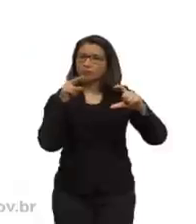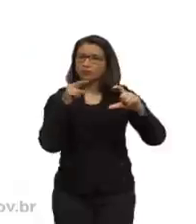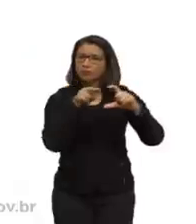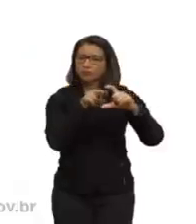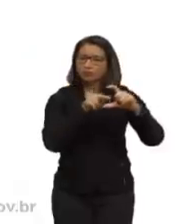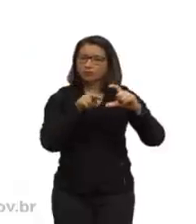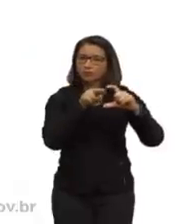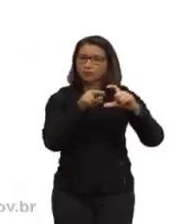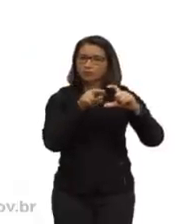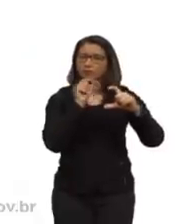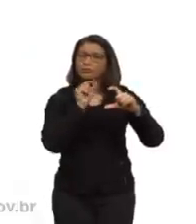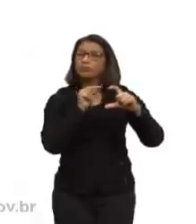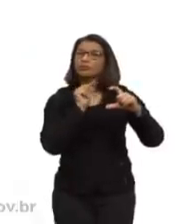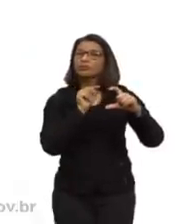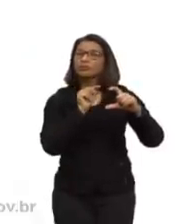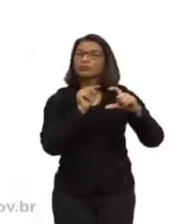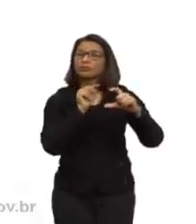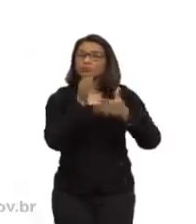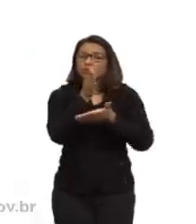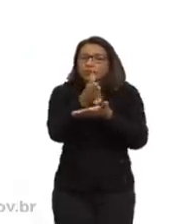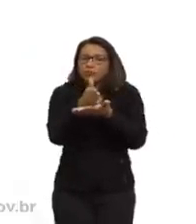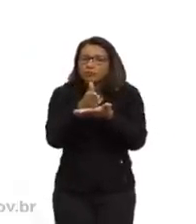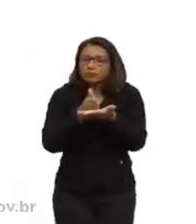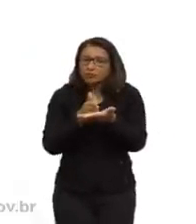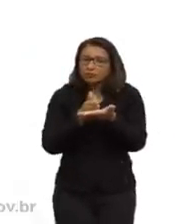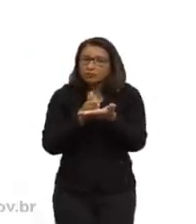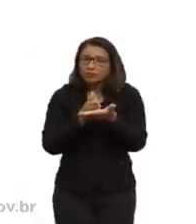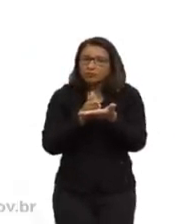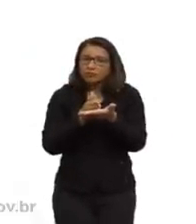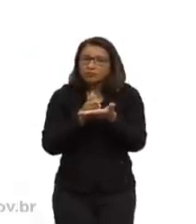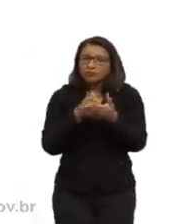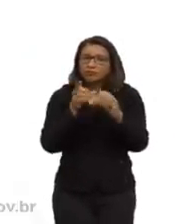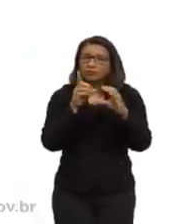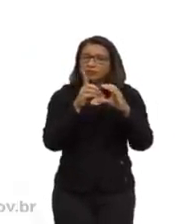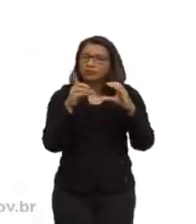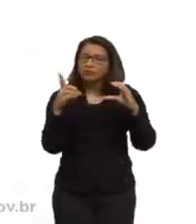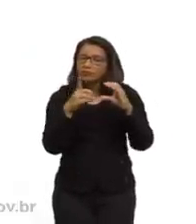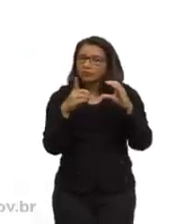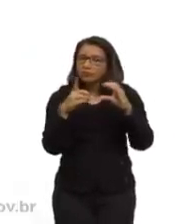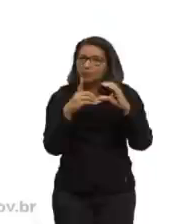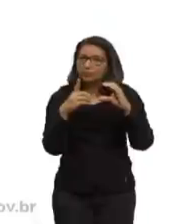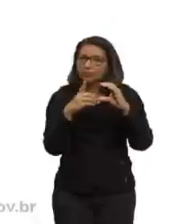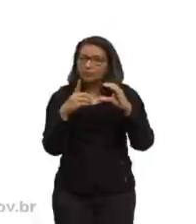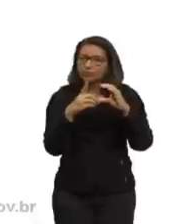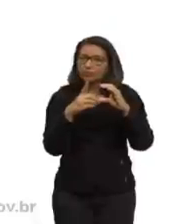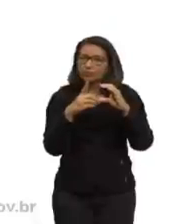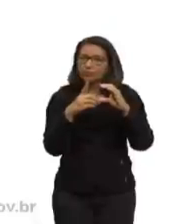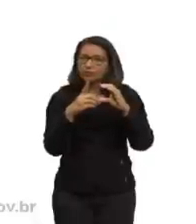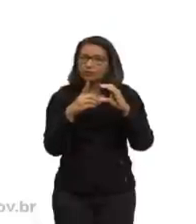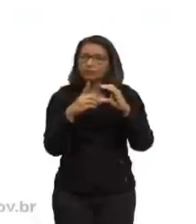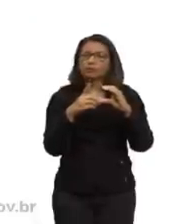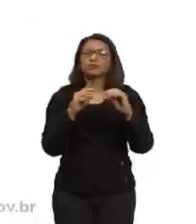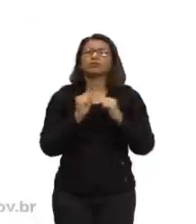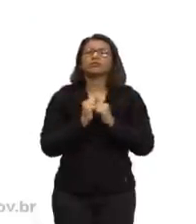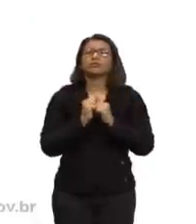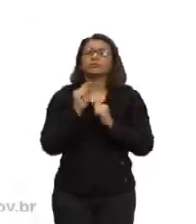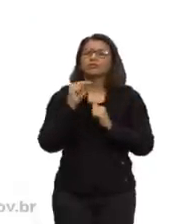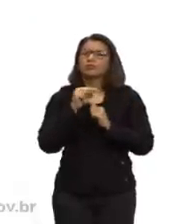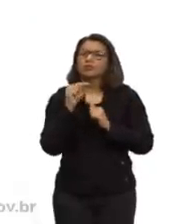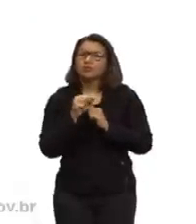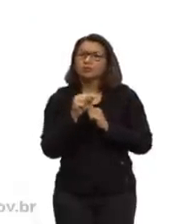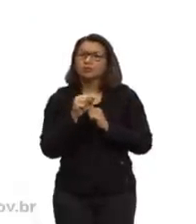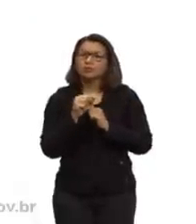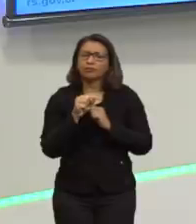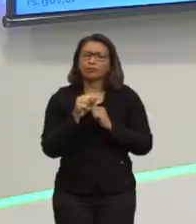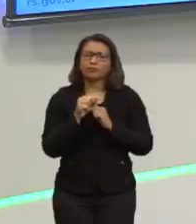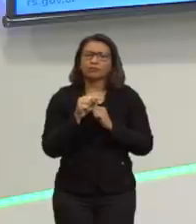a metade do diâmetro. Quem é diâmetro? Aquele segmento que passa no centro do círculo de